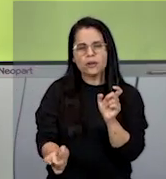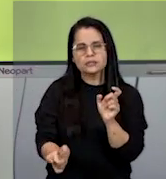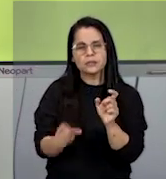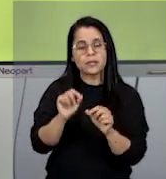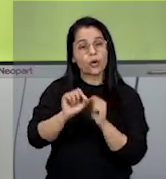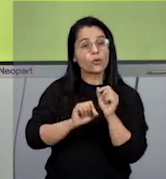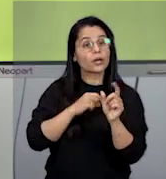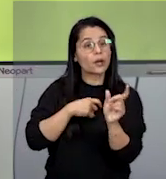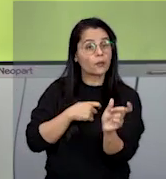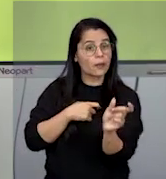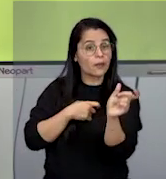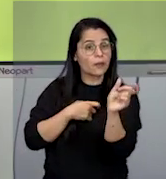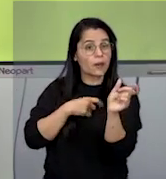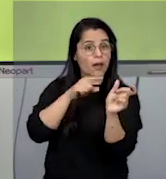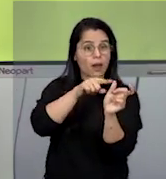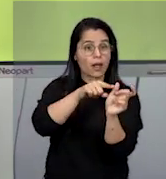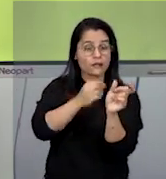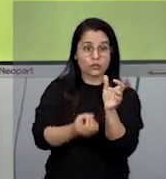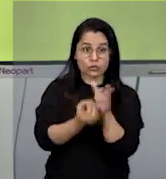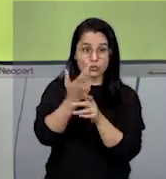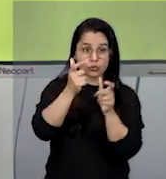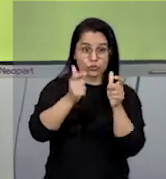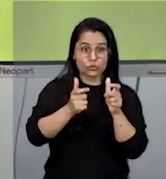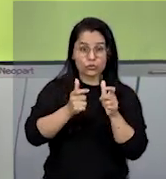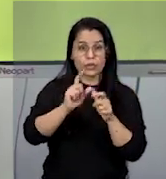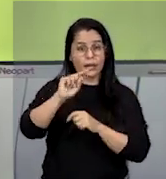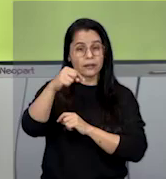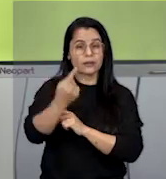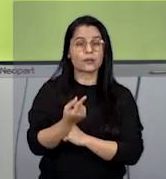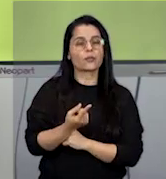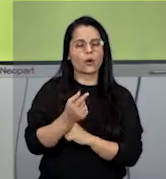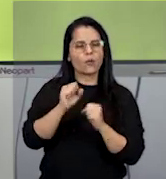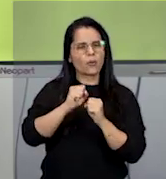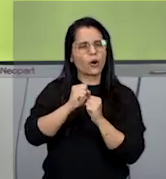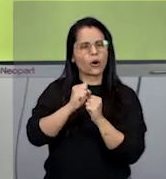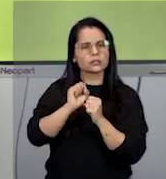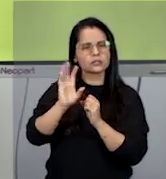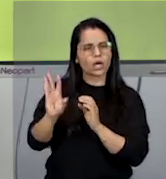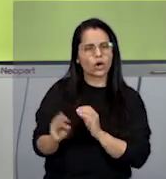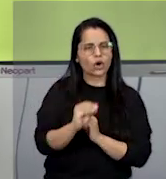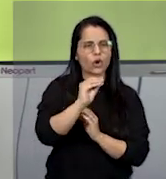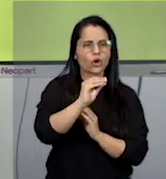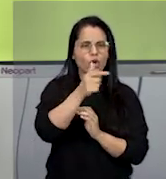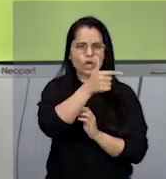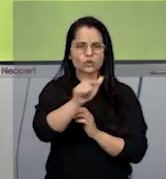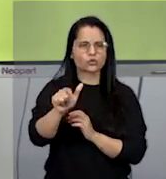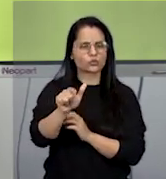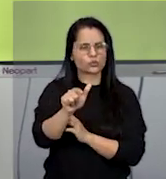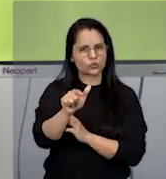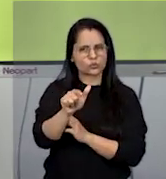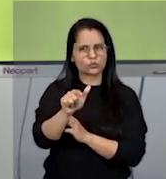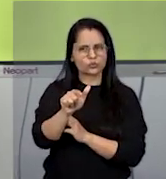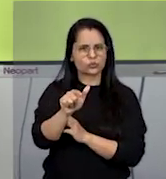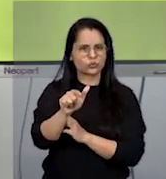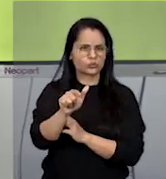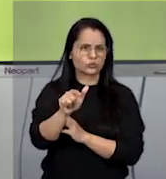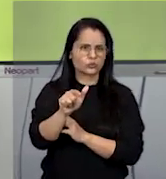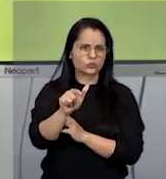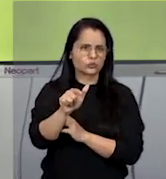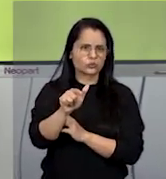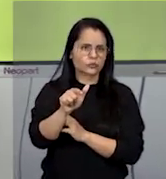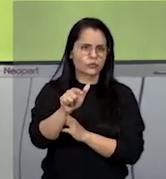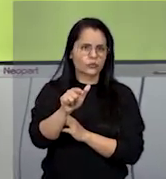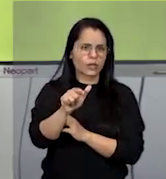uma palavra que nasce de um lugar e que depois ela pode ser colocada em outras, ela